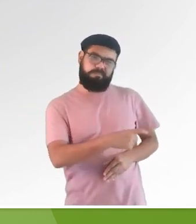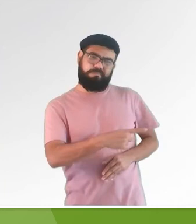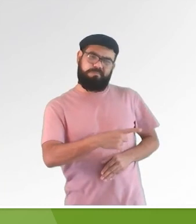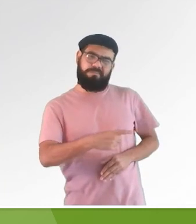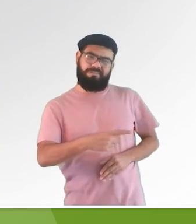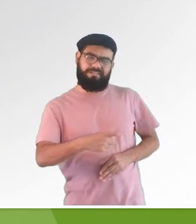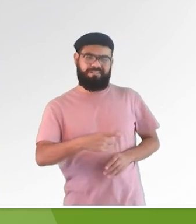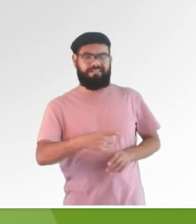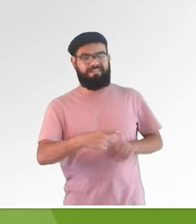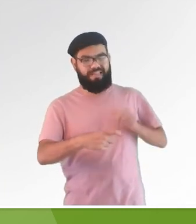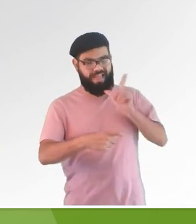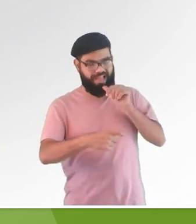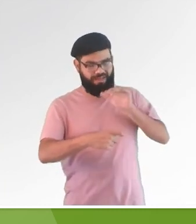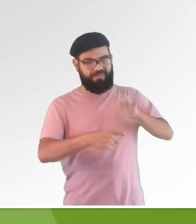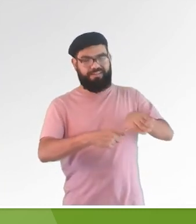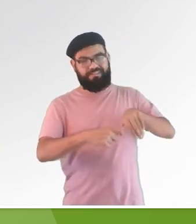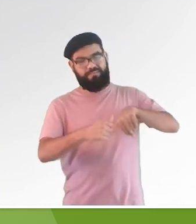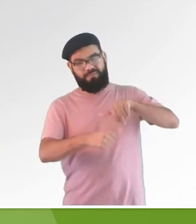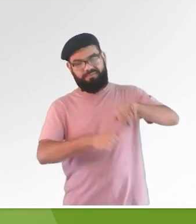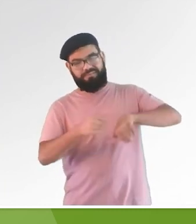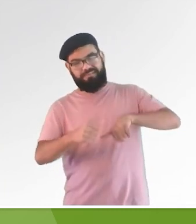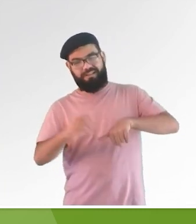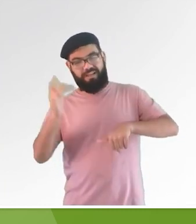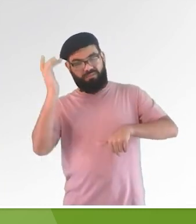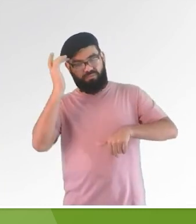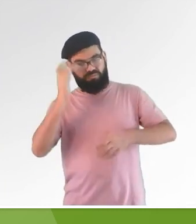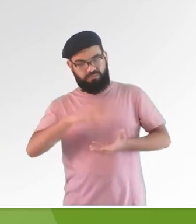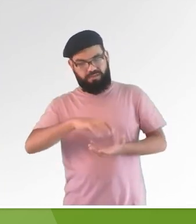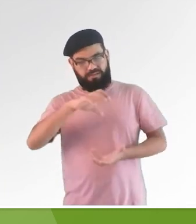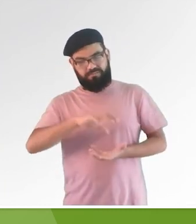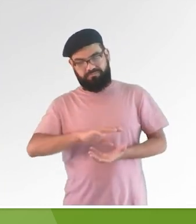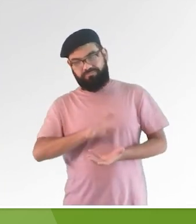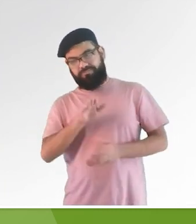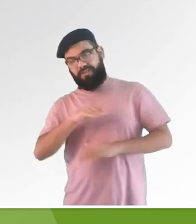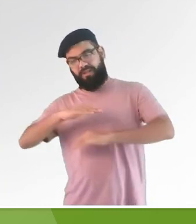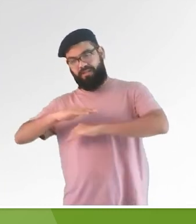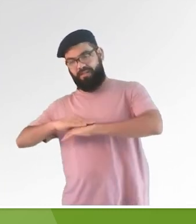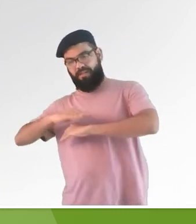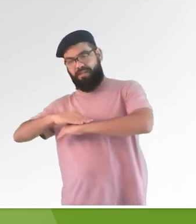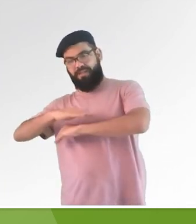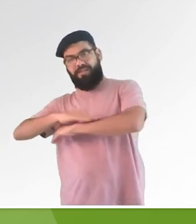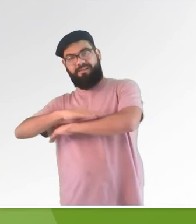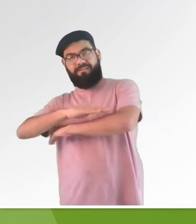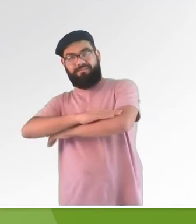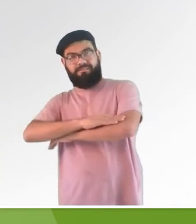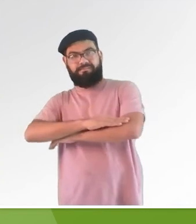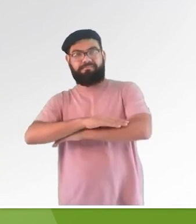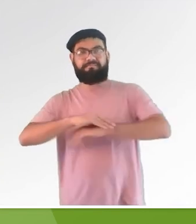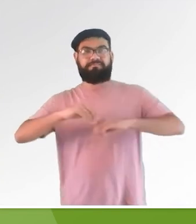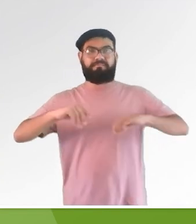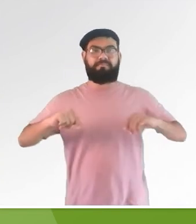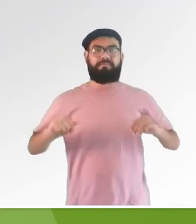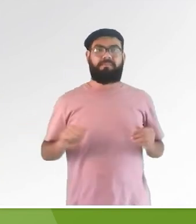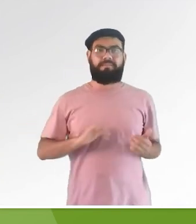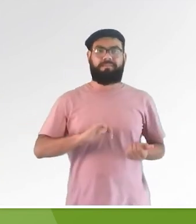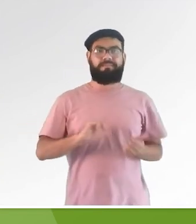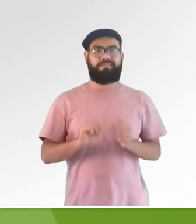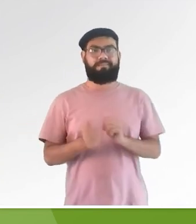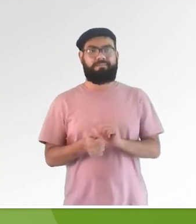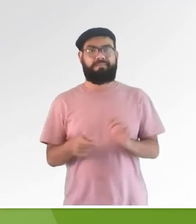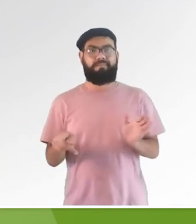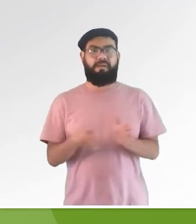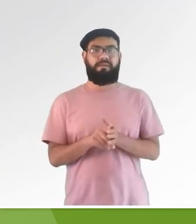na fase adulta, né, nós vamos ter aí eles presentes no meio ambiente terrestre e um conjunto de adaptações relacionadas a